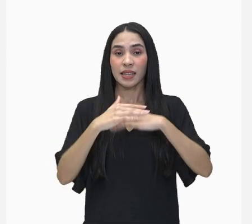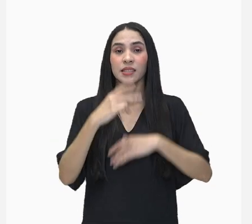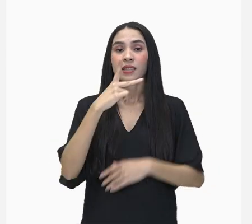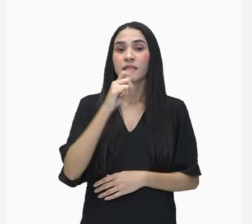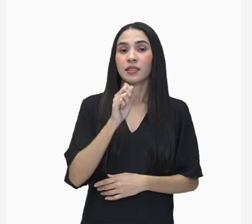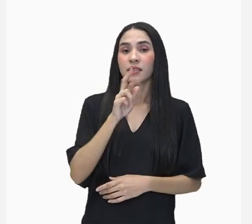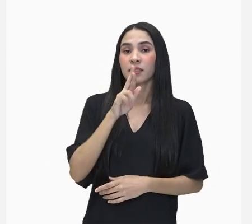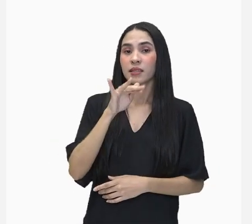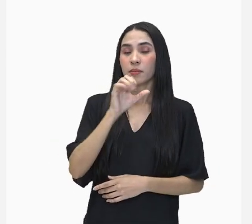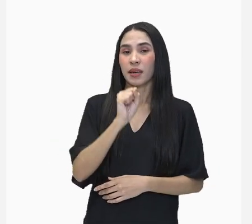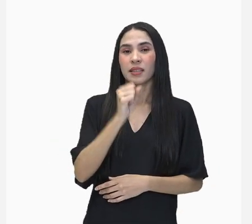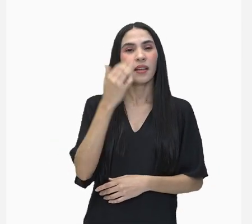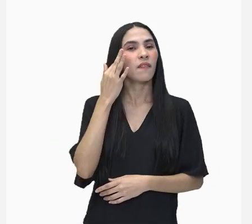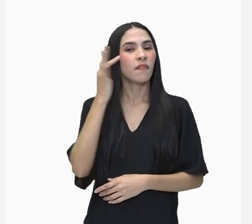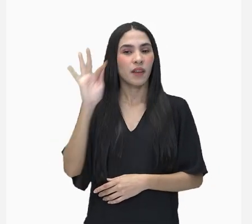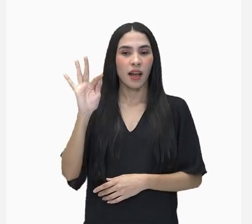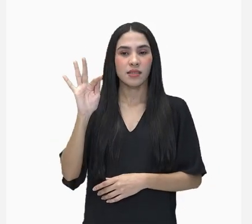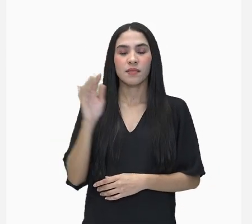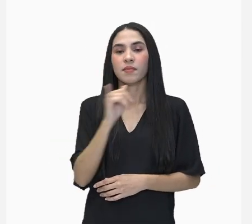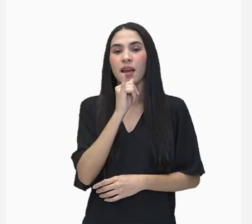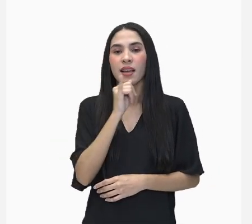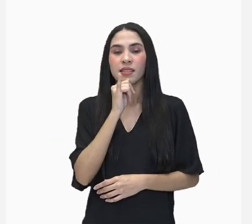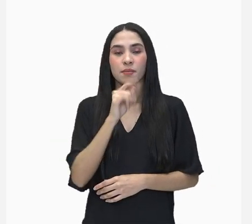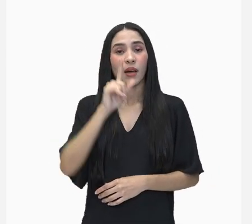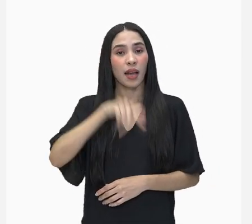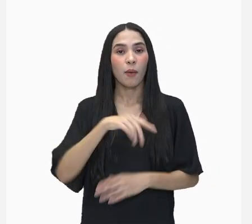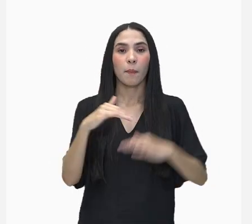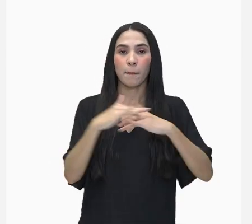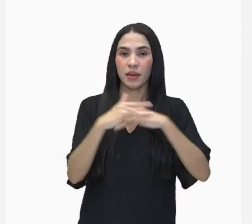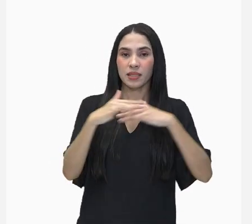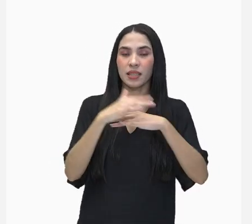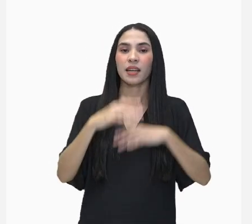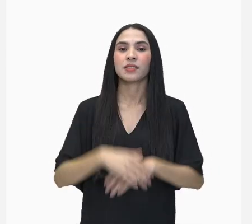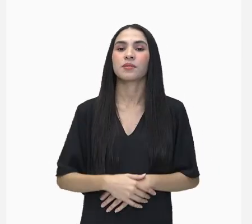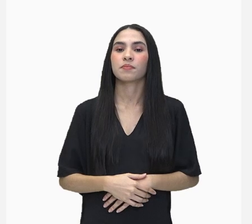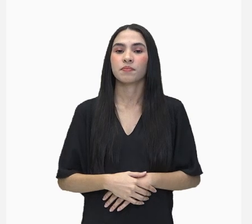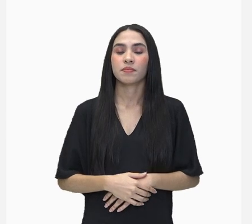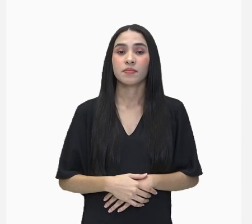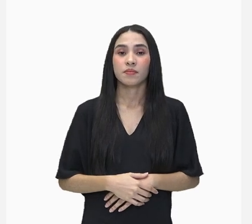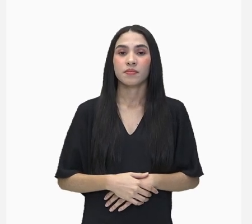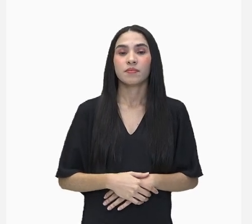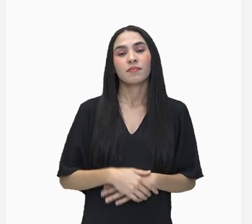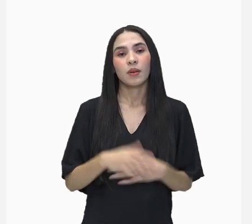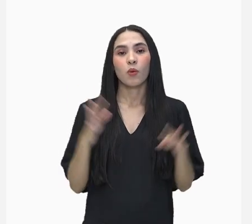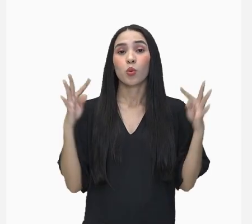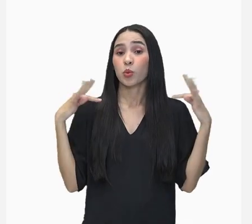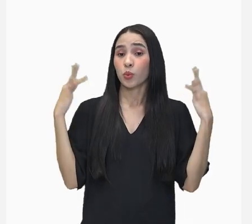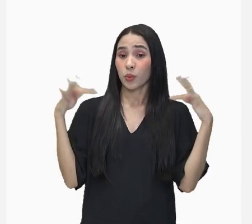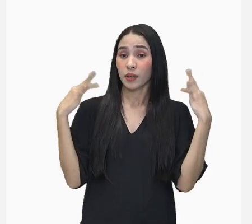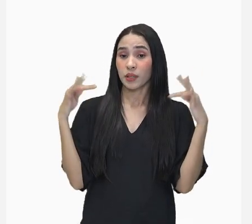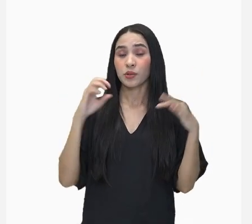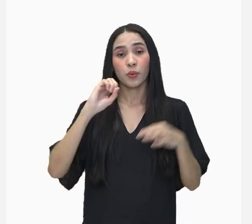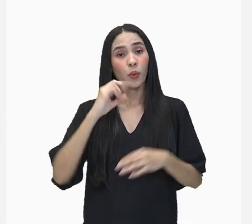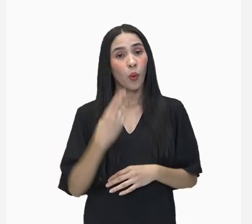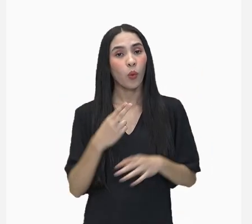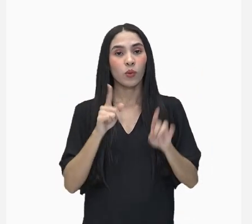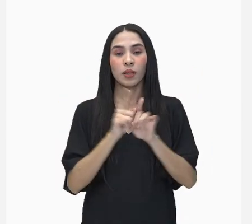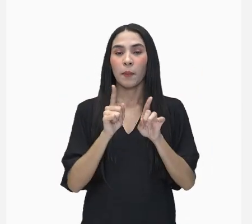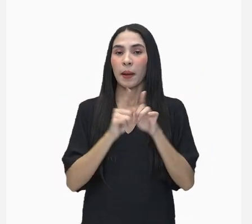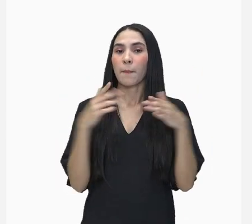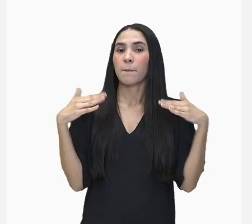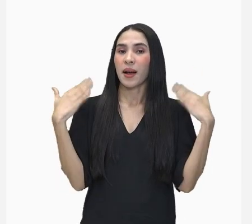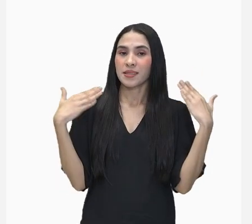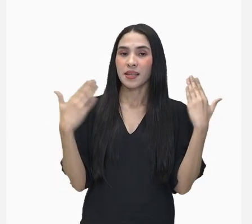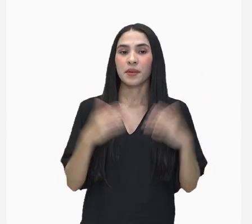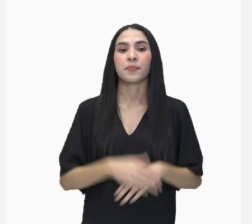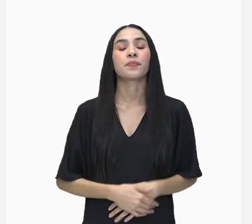representando, né, como exemplo de uma cidade que tem a função turística ou de lazer. Temos